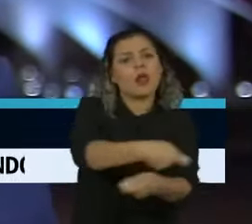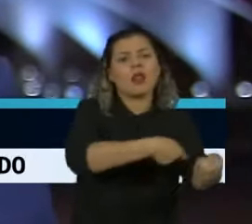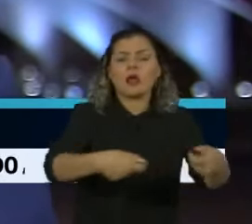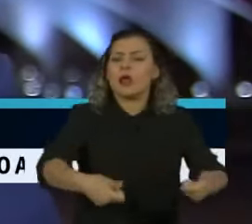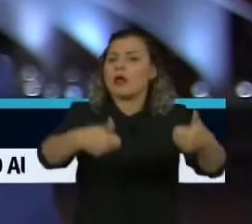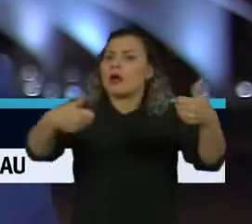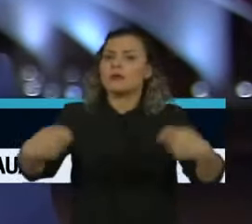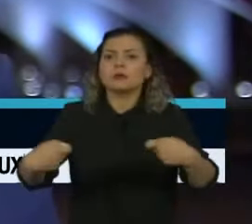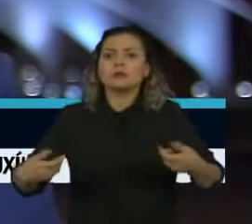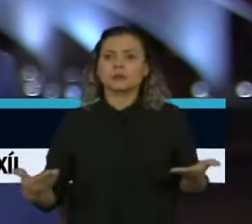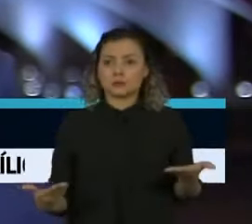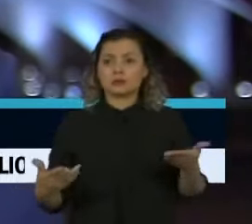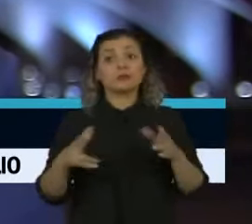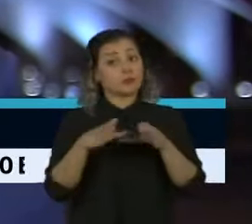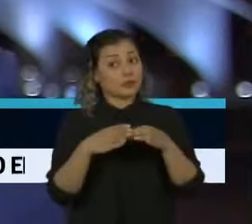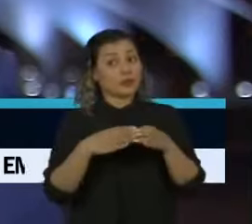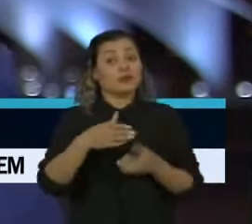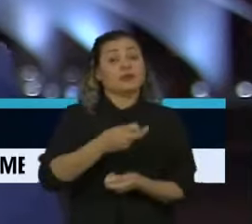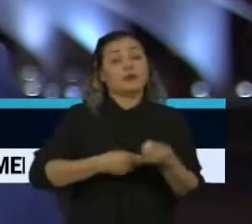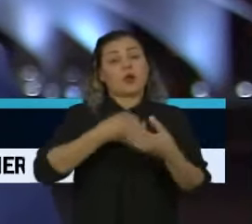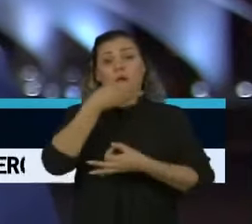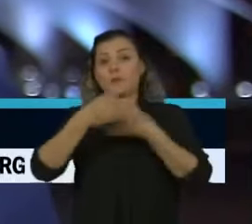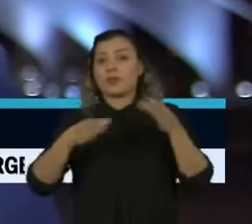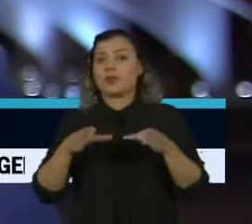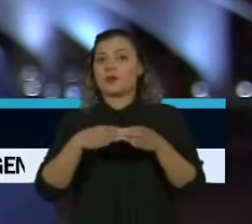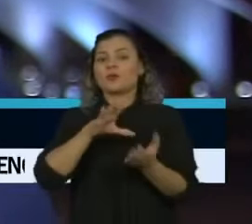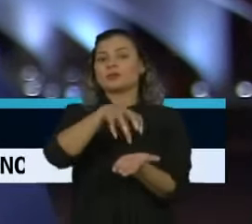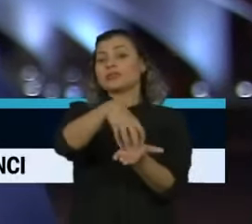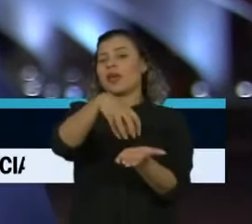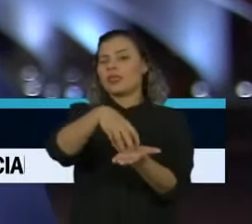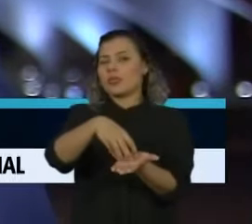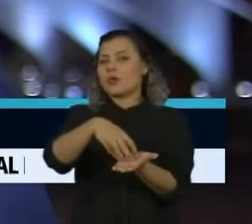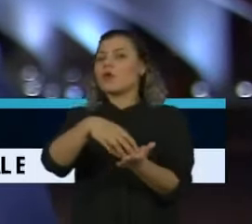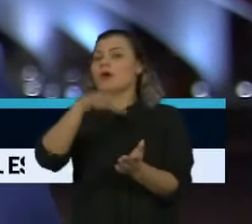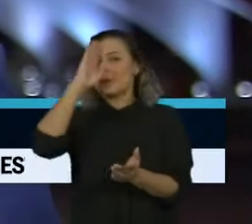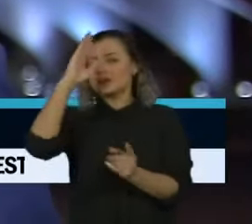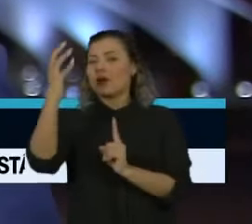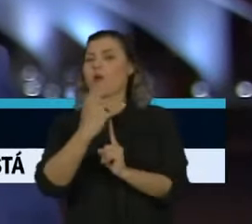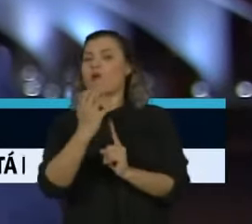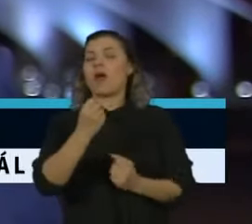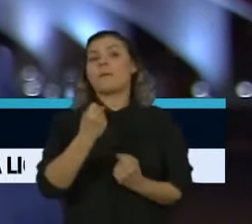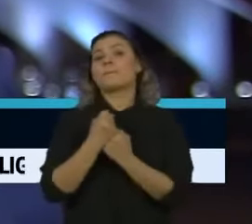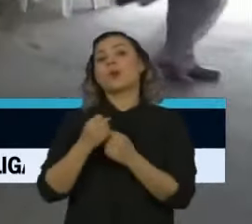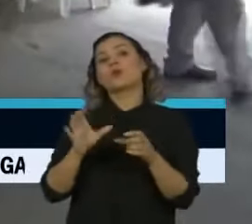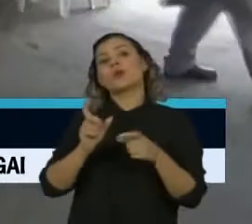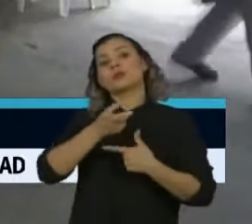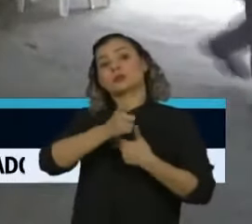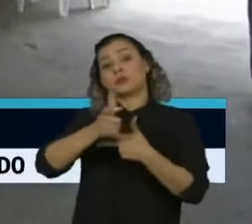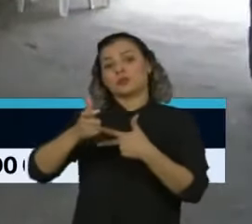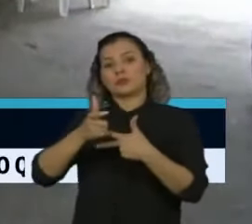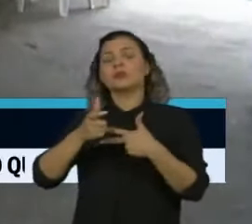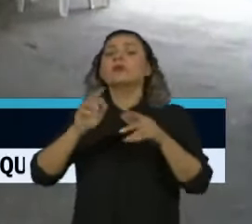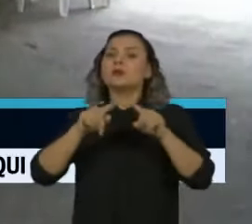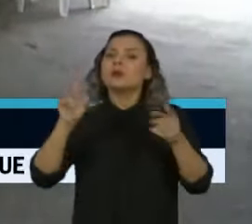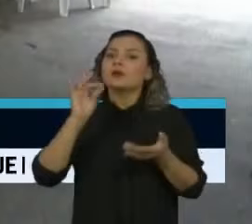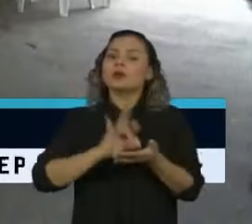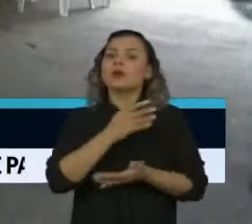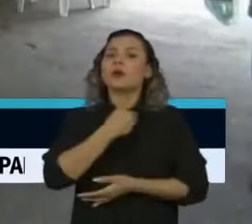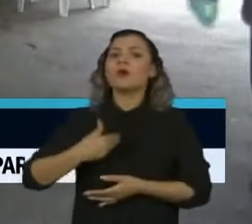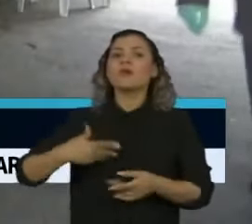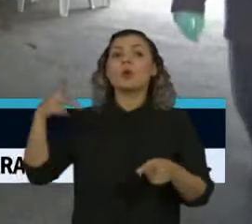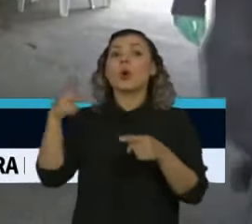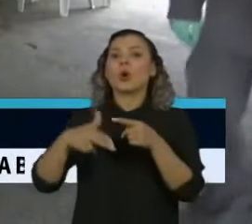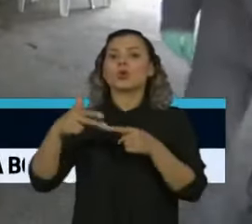a economia. Visão compartilhada por parte do Centrão, que agora atua na base de apoio do Executivo. Enquanto isso, o governo